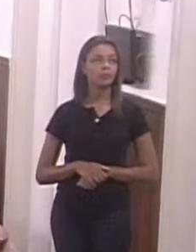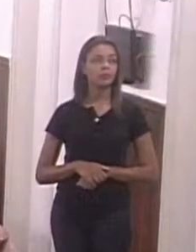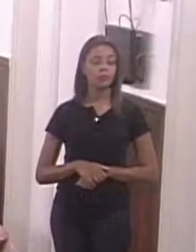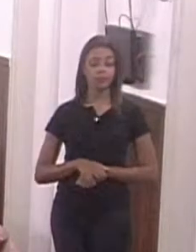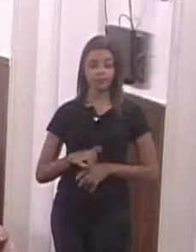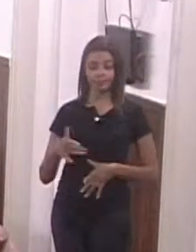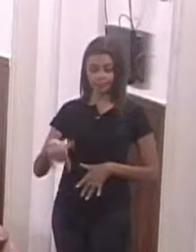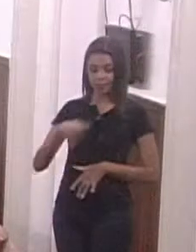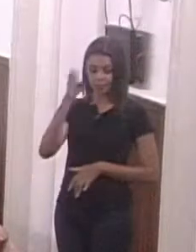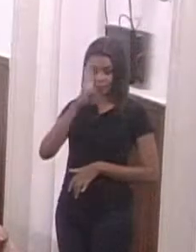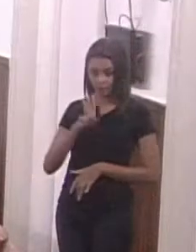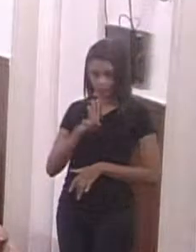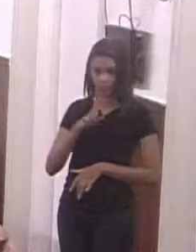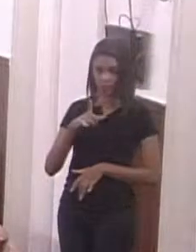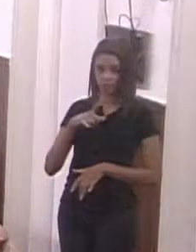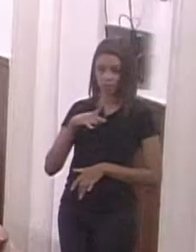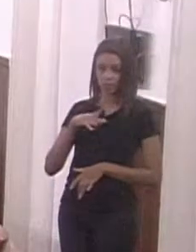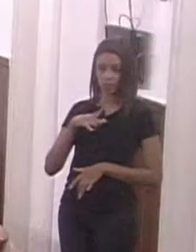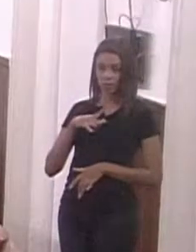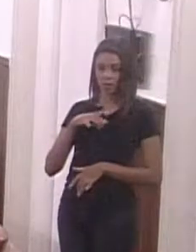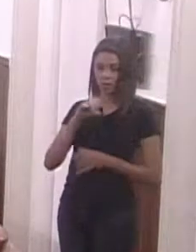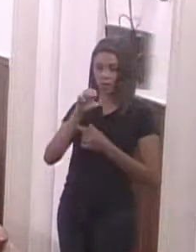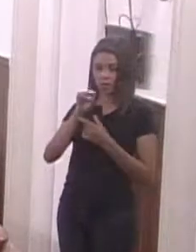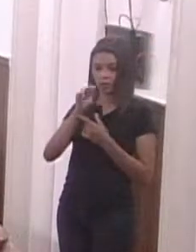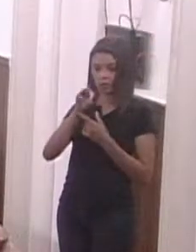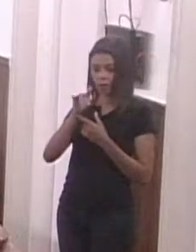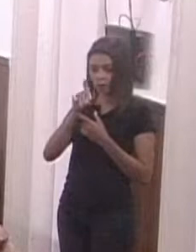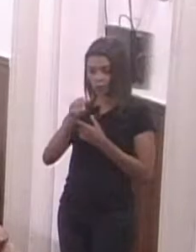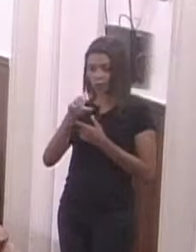no Brasil, segundo a Fundação Oswaldo Cruz,